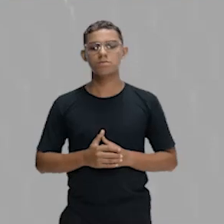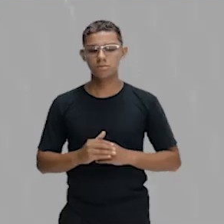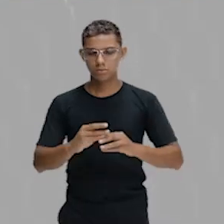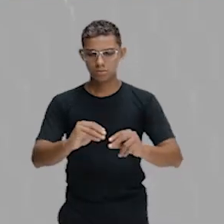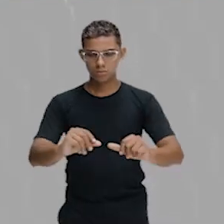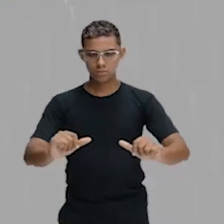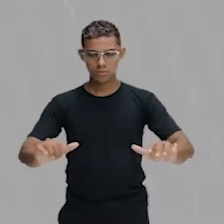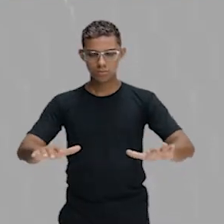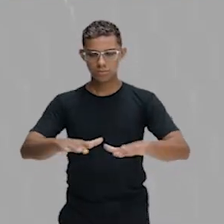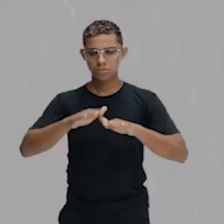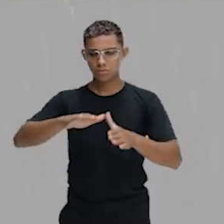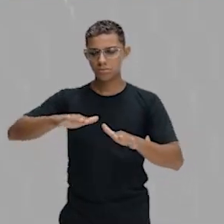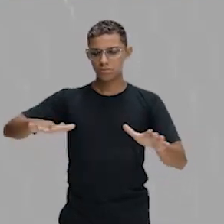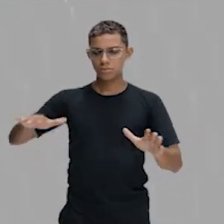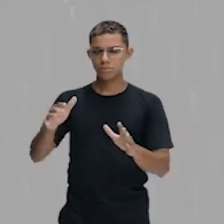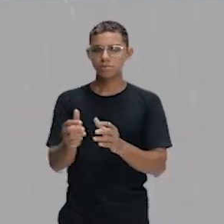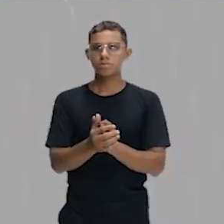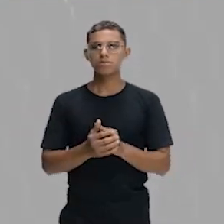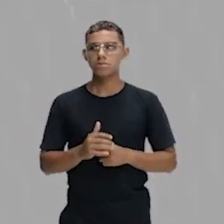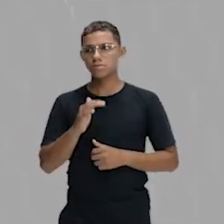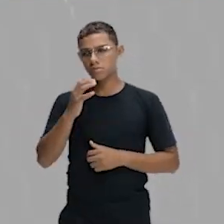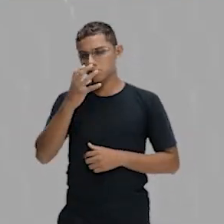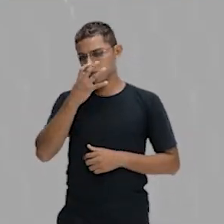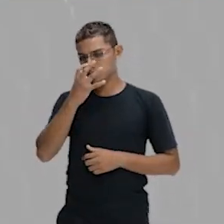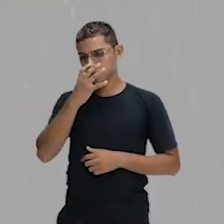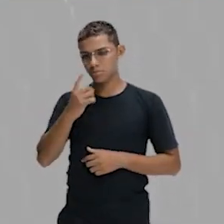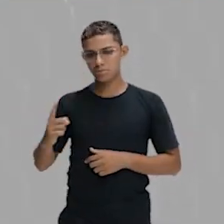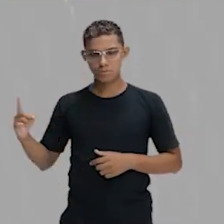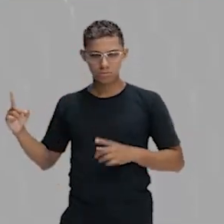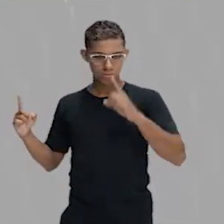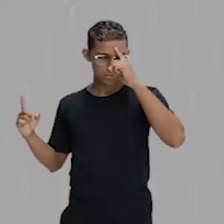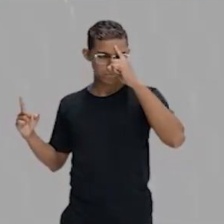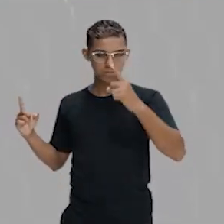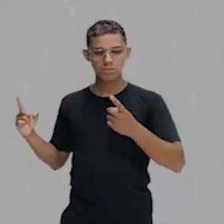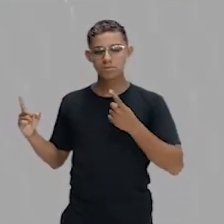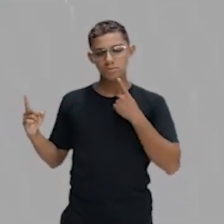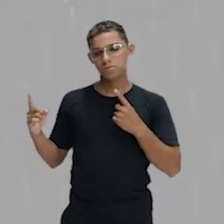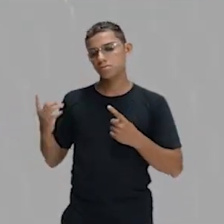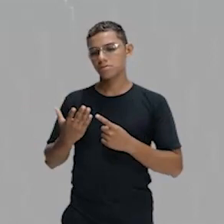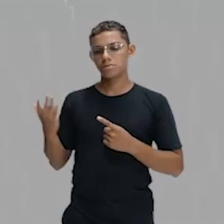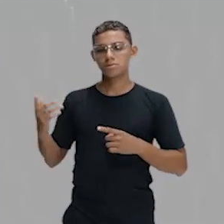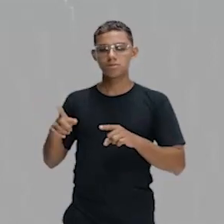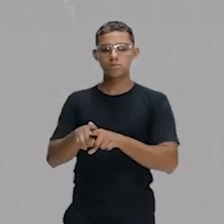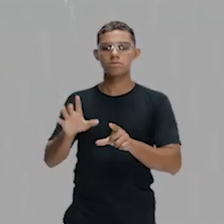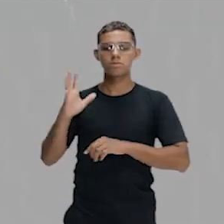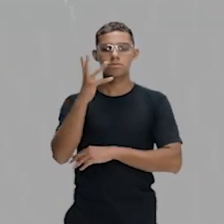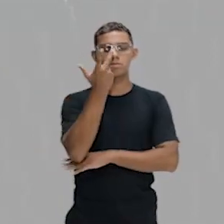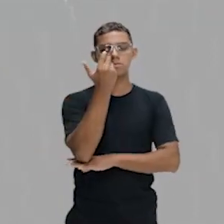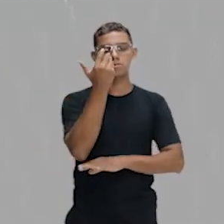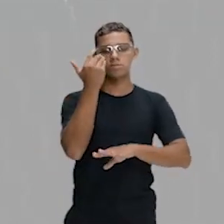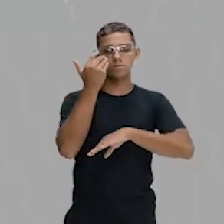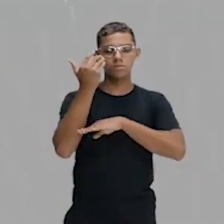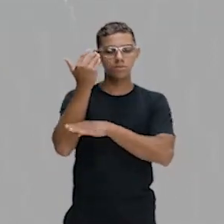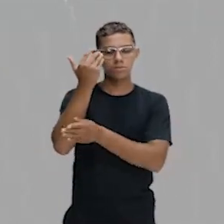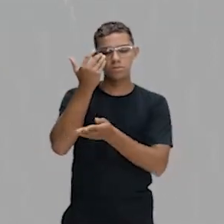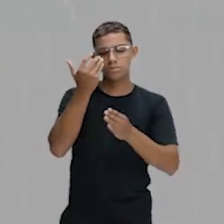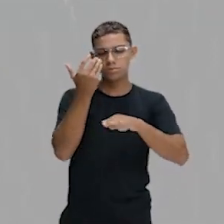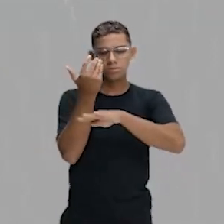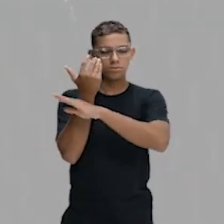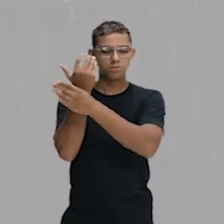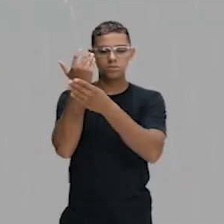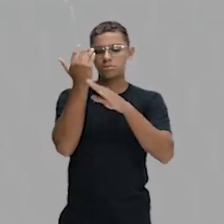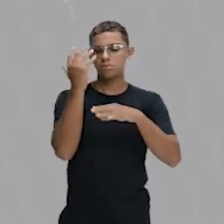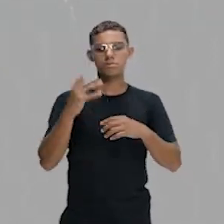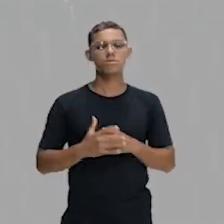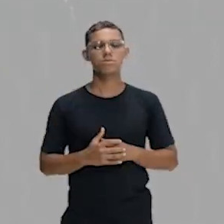gramíneas, certo? Então, como a gente pode observar na imagem aqui, olha, ó, árvores de troncos retorcidos, casca